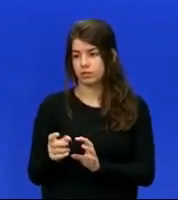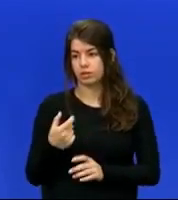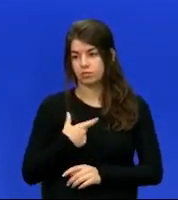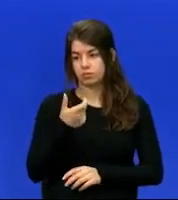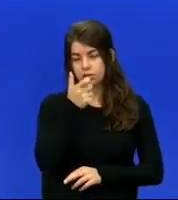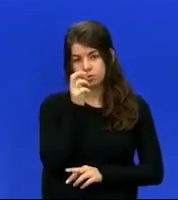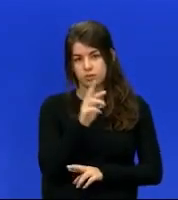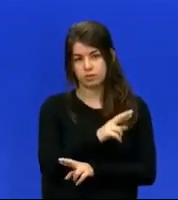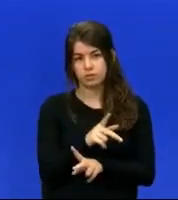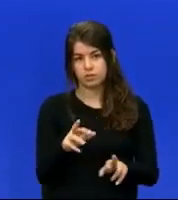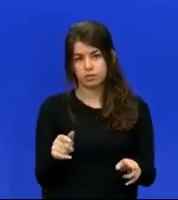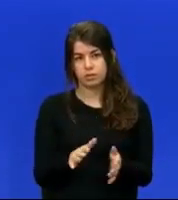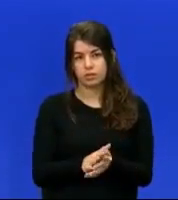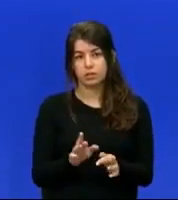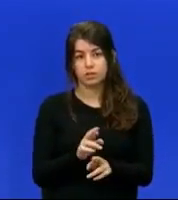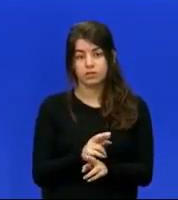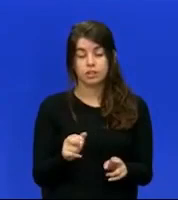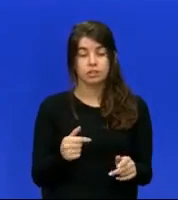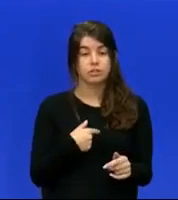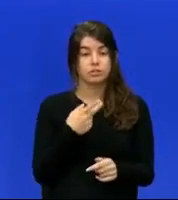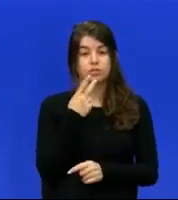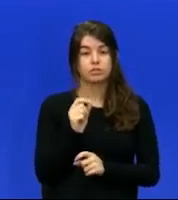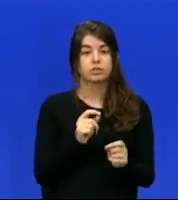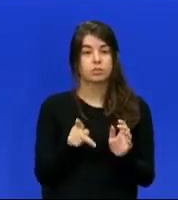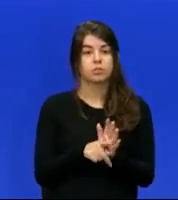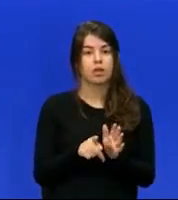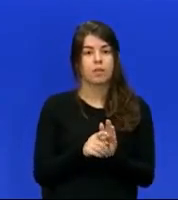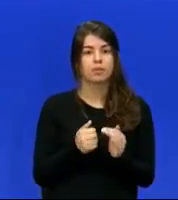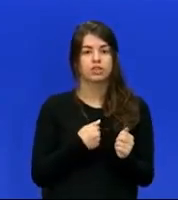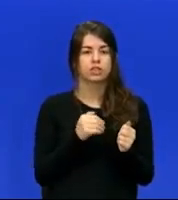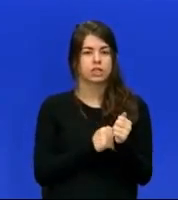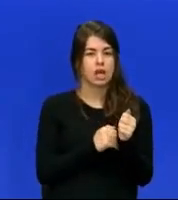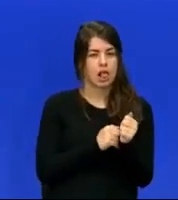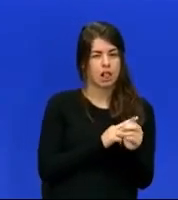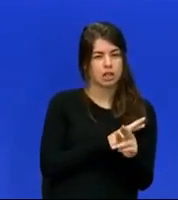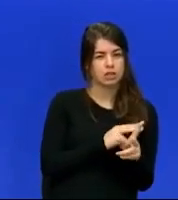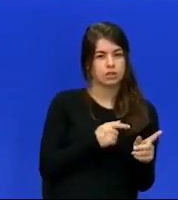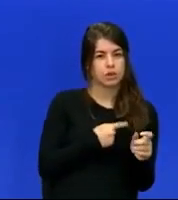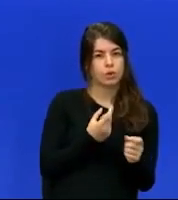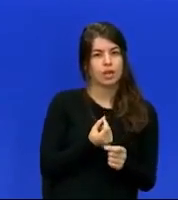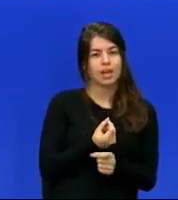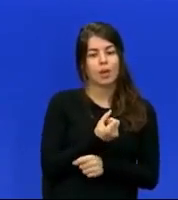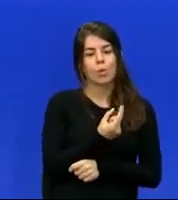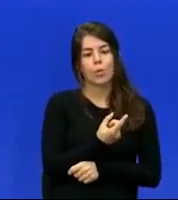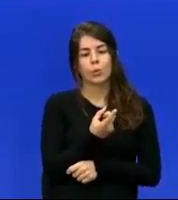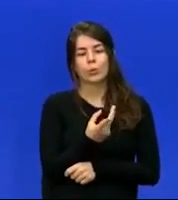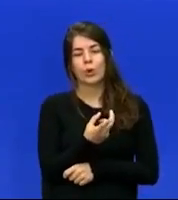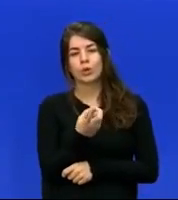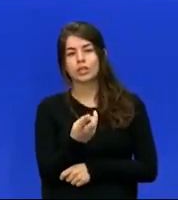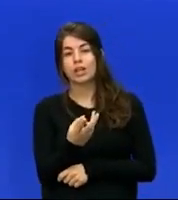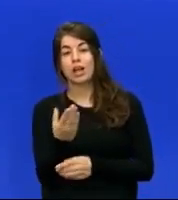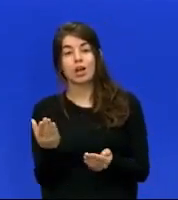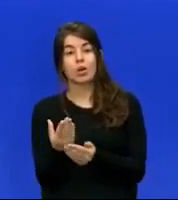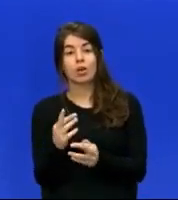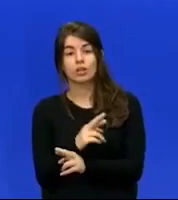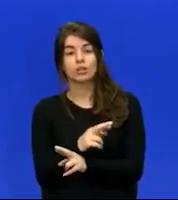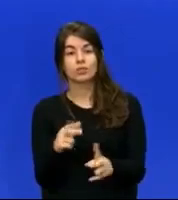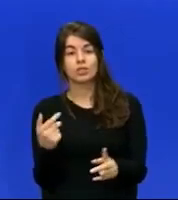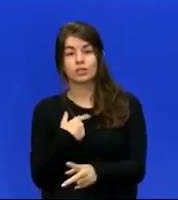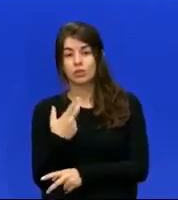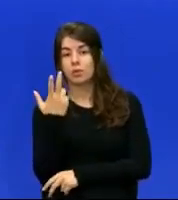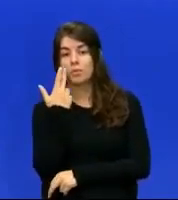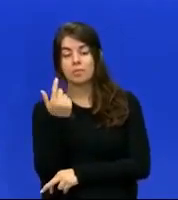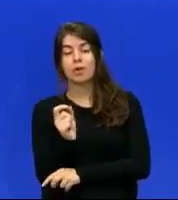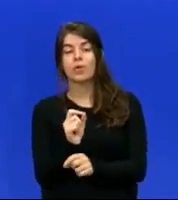variáveis, né? Diferentemente quando eu estou trabalhando com variável discreta, que refere-se à contagem. Então, no caso da distribuição normal,